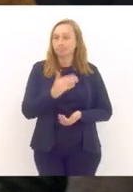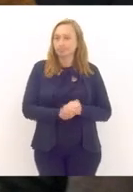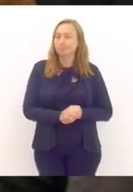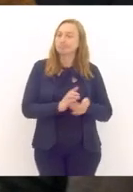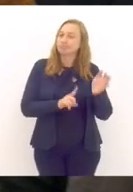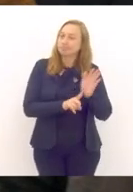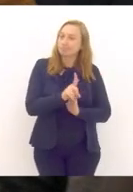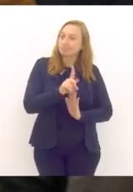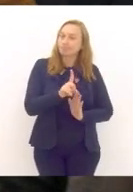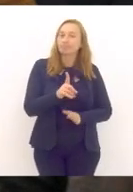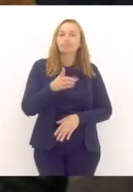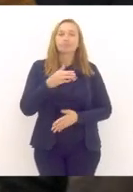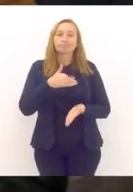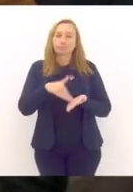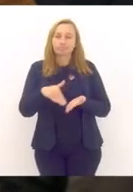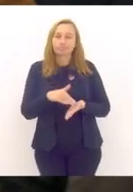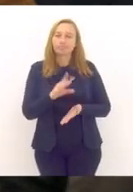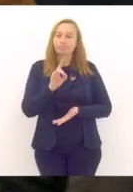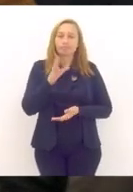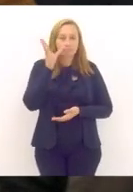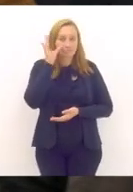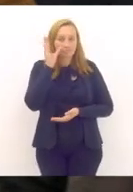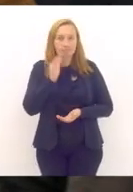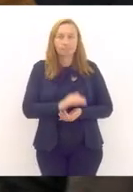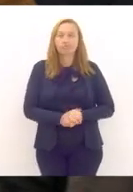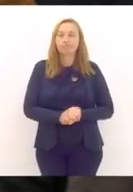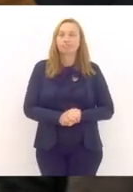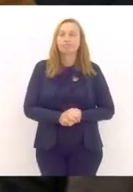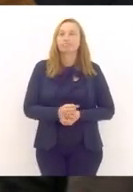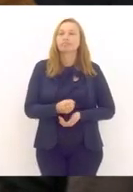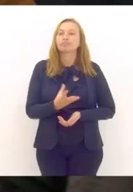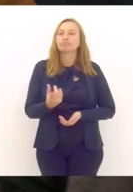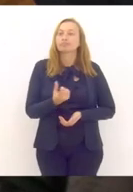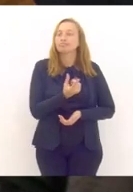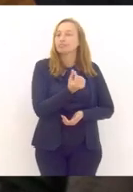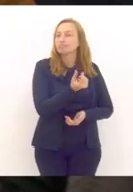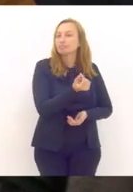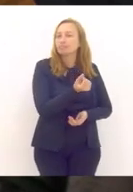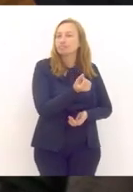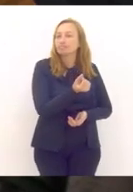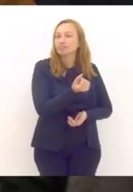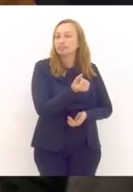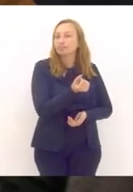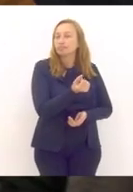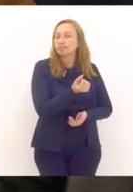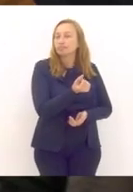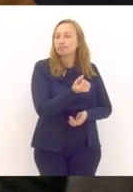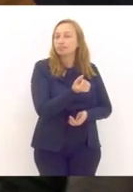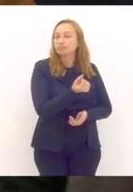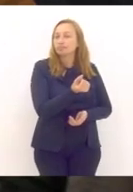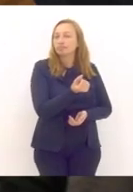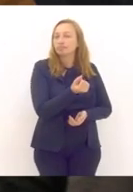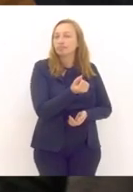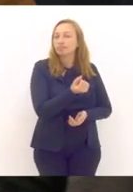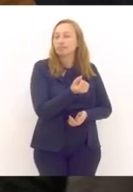perguntar ao secretário, só por curiosidade, quantas contas o senhor administra?